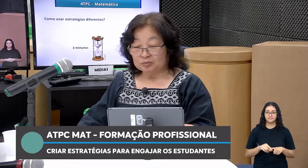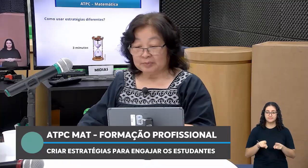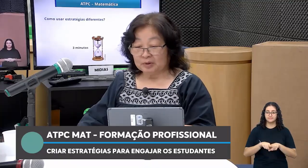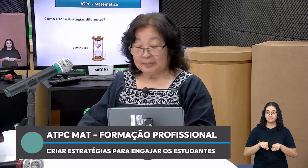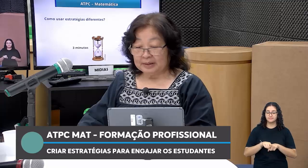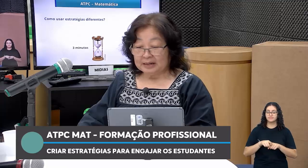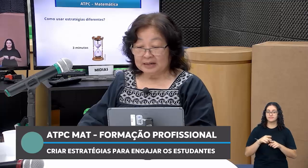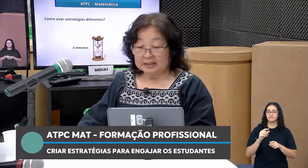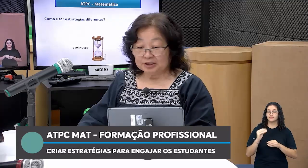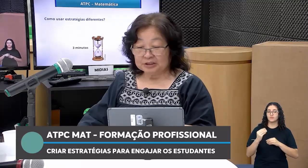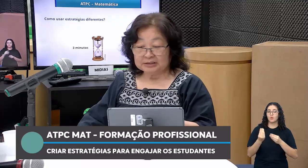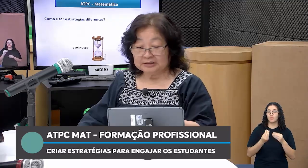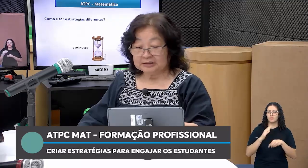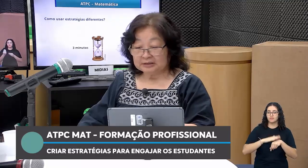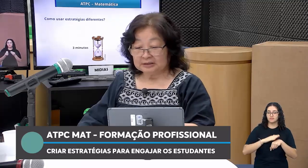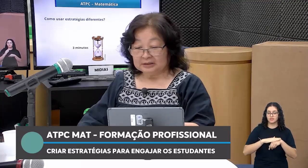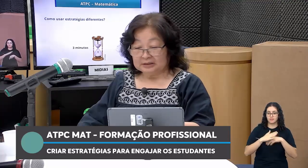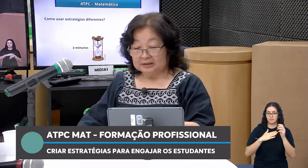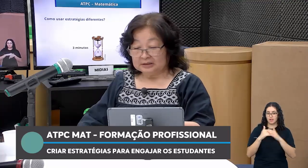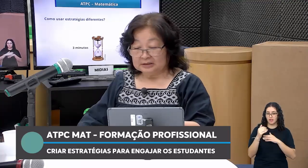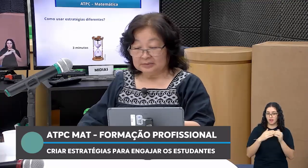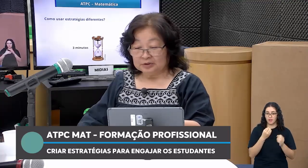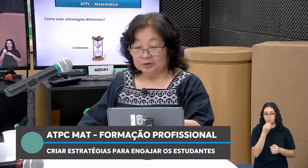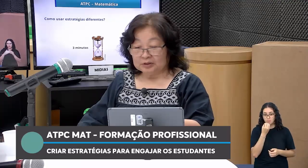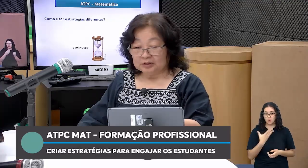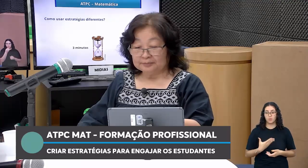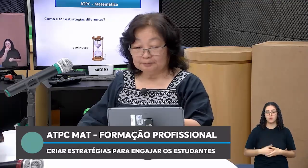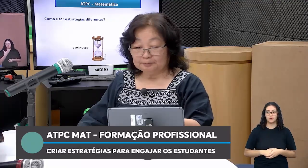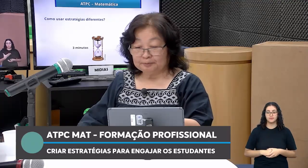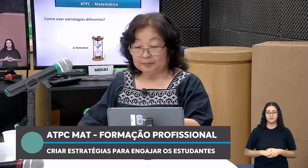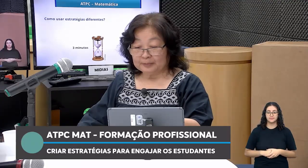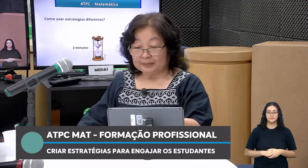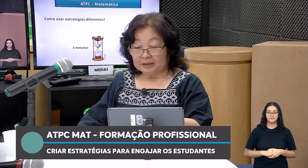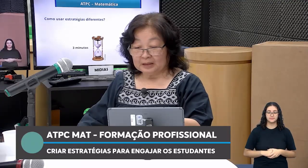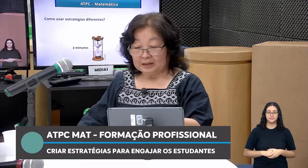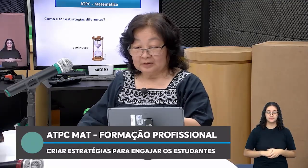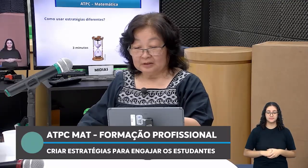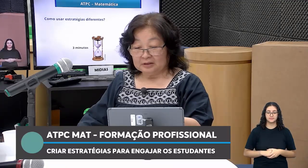Planejamento de uma boa prática, mas o quê?